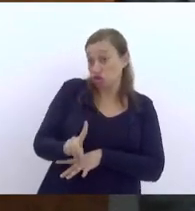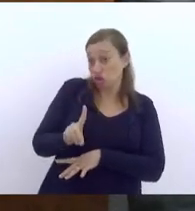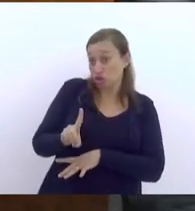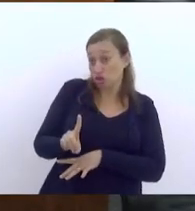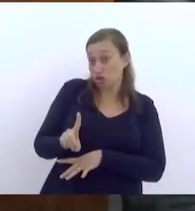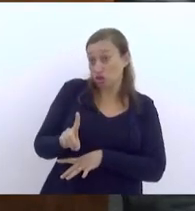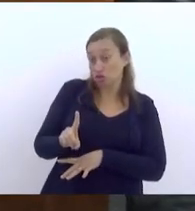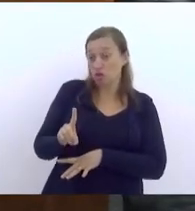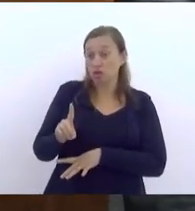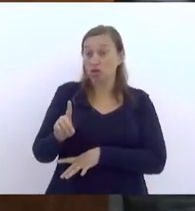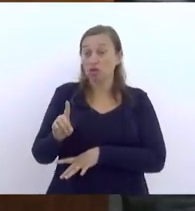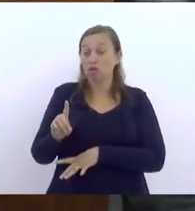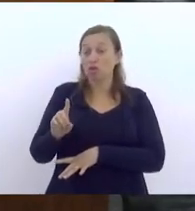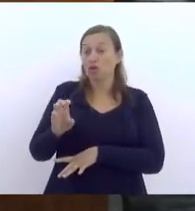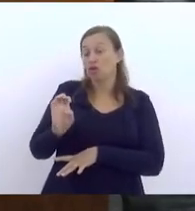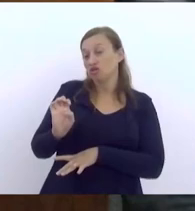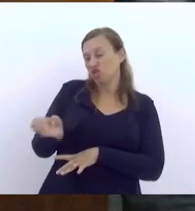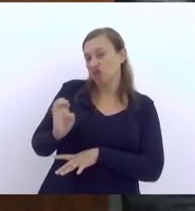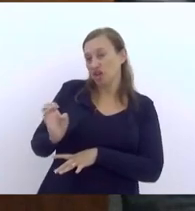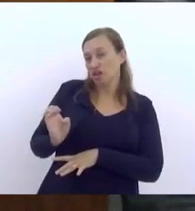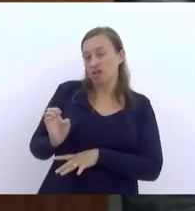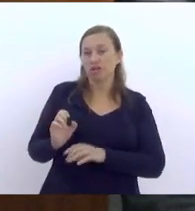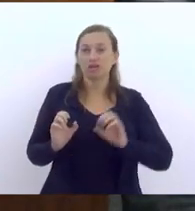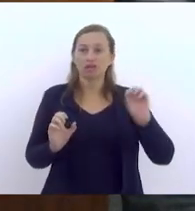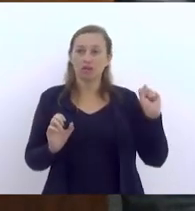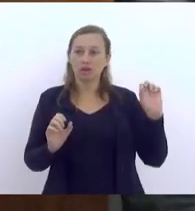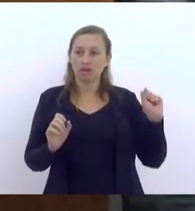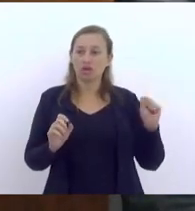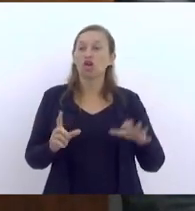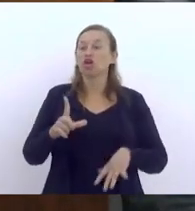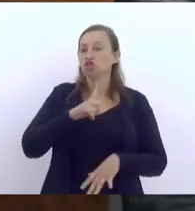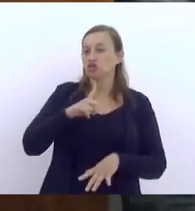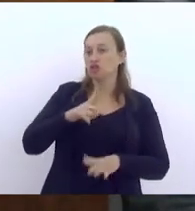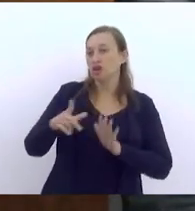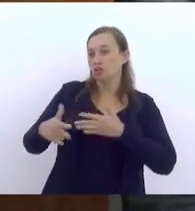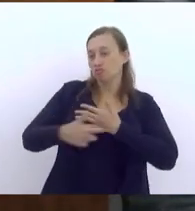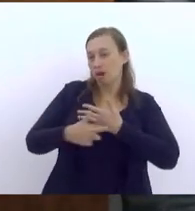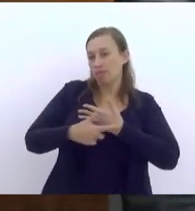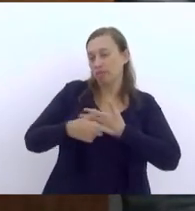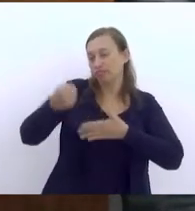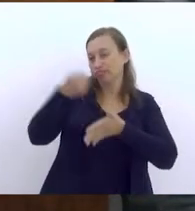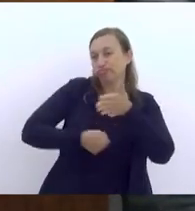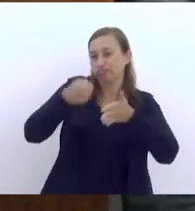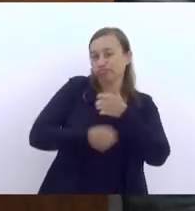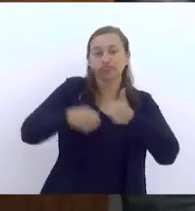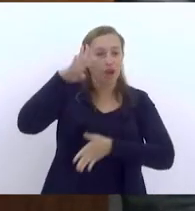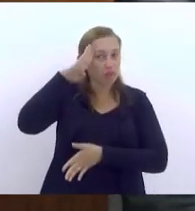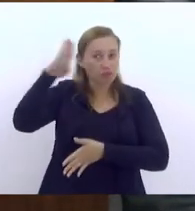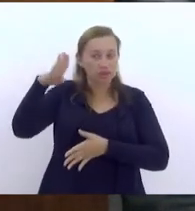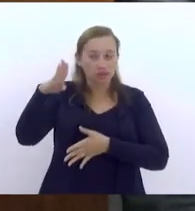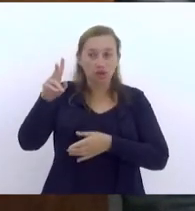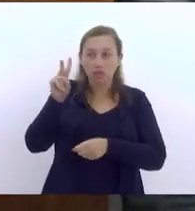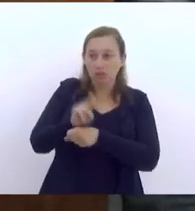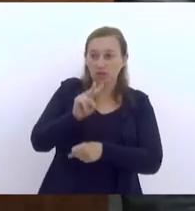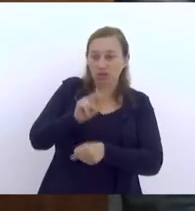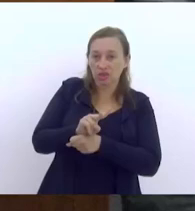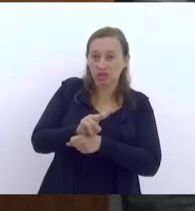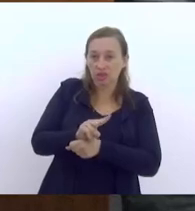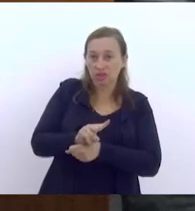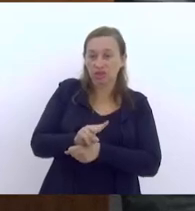dos homossexuais. Tiveram um papel fundamental na luta pela prevenção à disseminação do